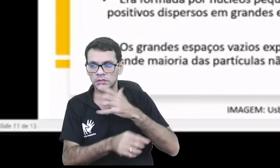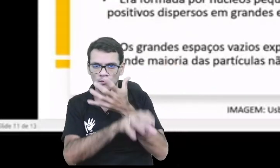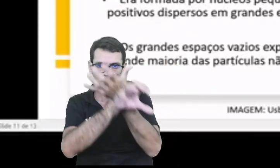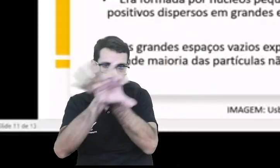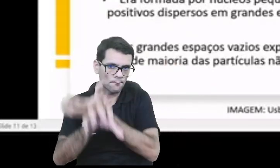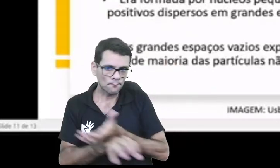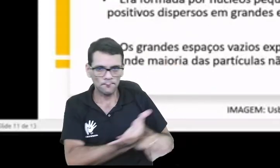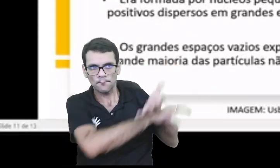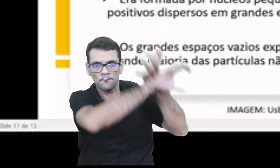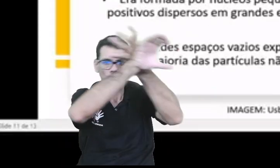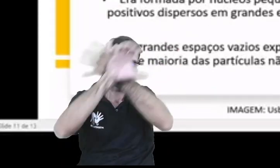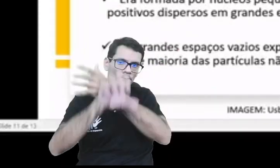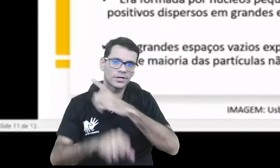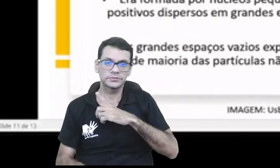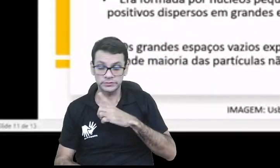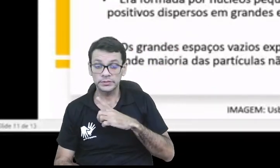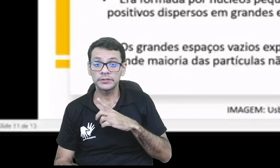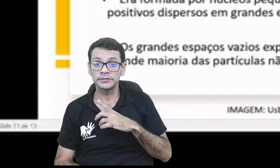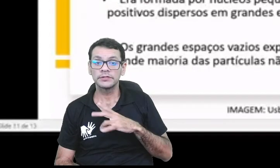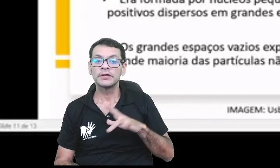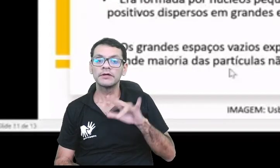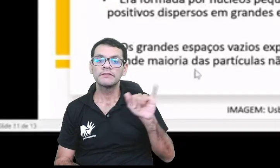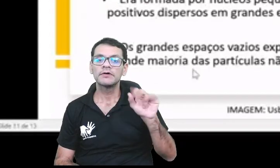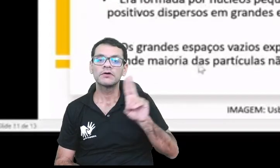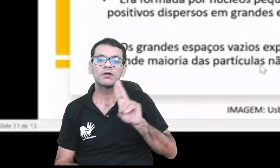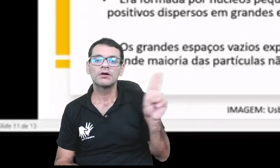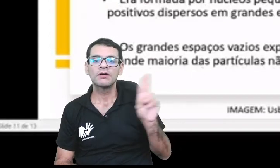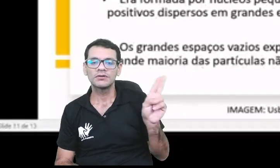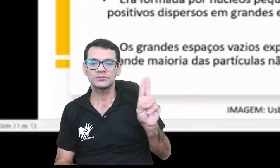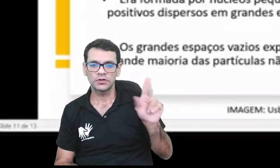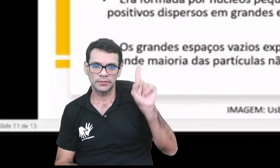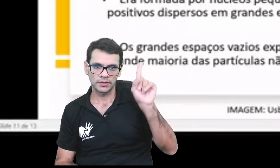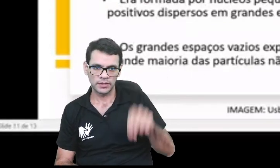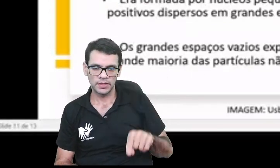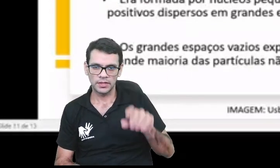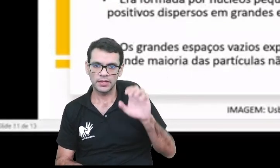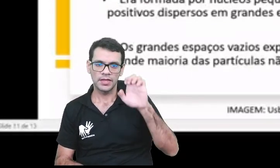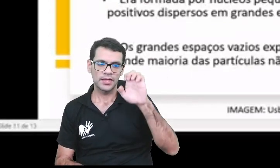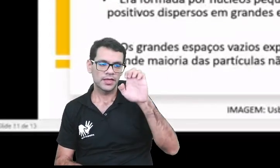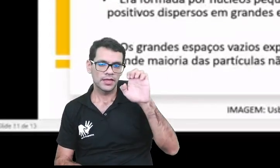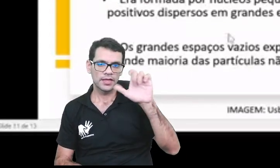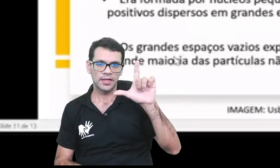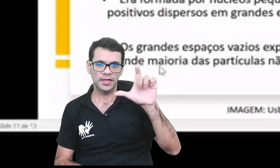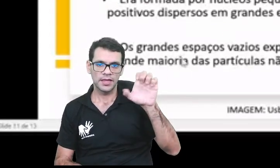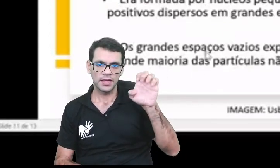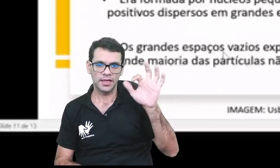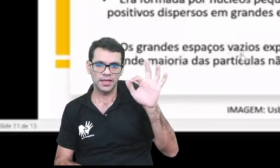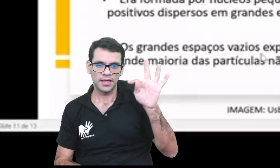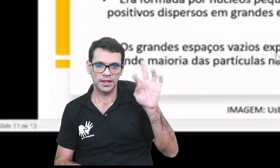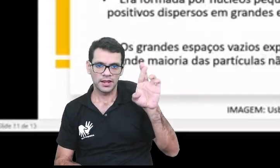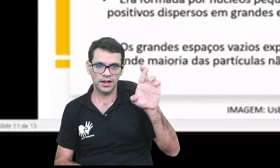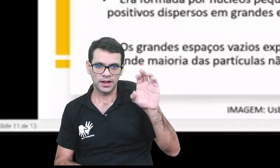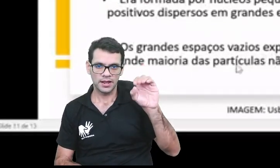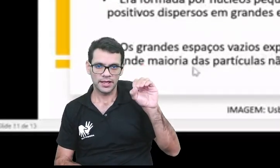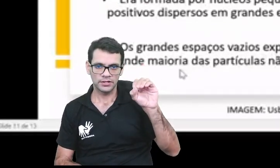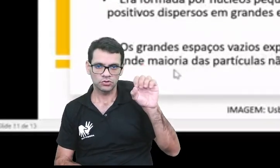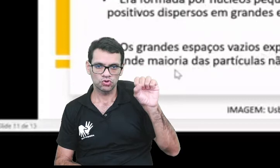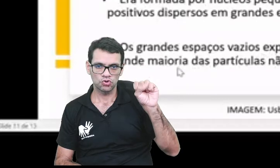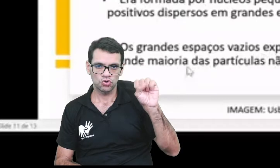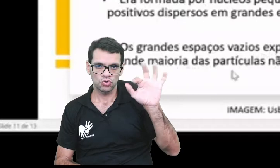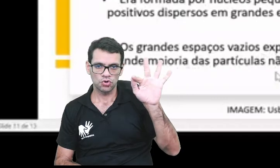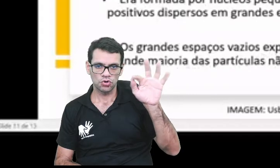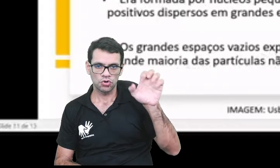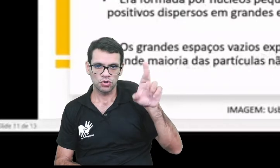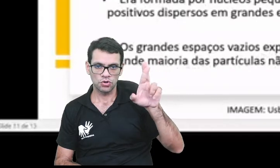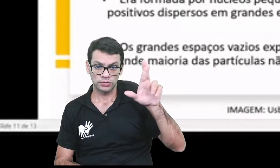vazio. E aí que ele vai denominar, então, né, a eletrosfera aqui. Então, os grandes espaços vazios explicam porque a